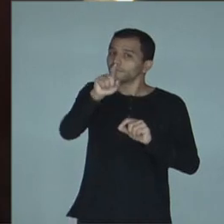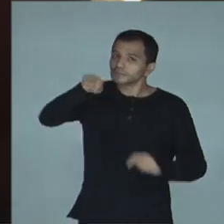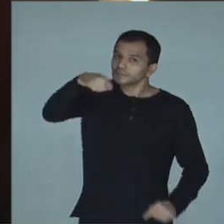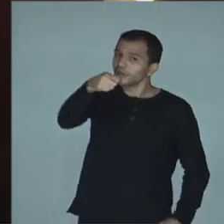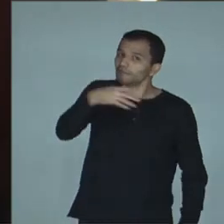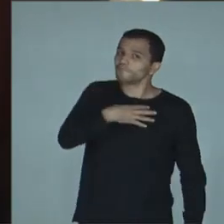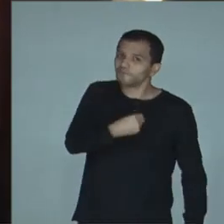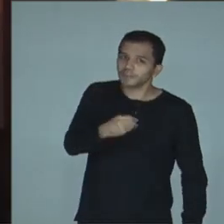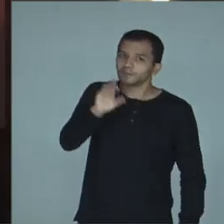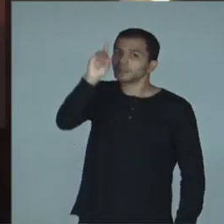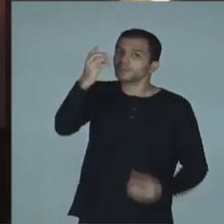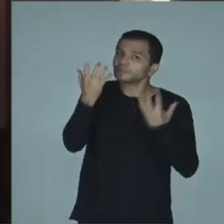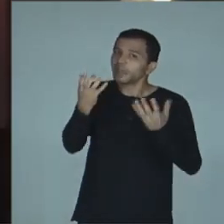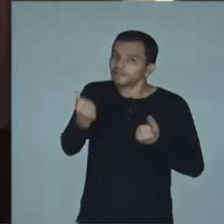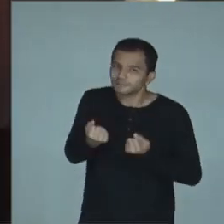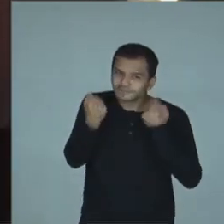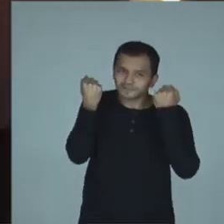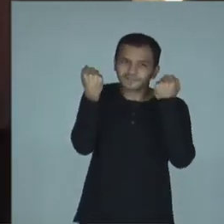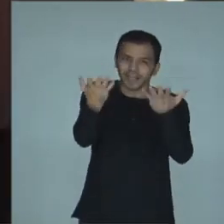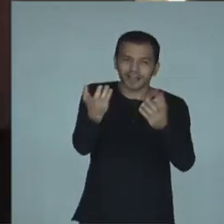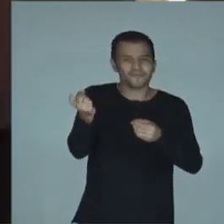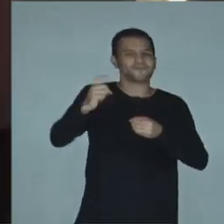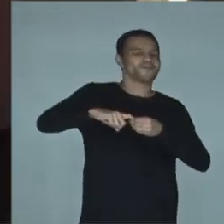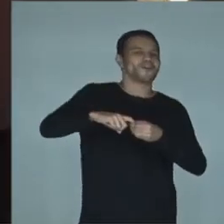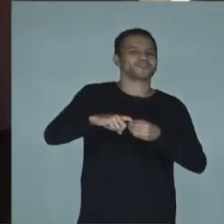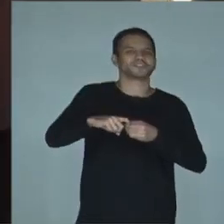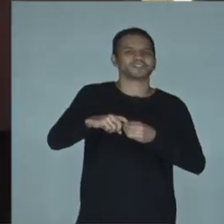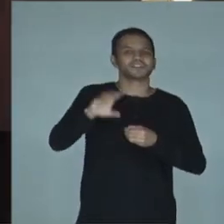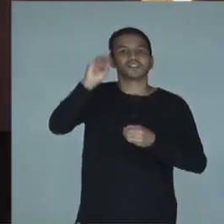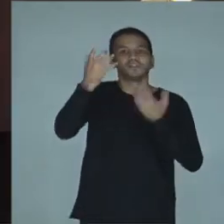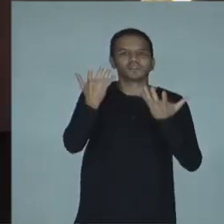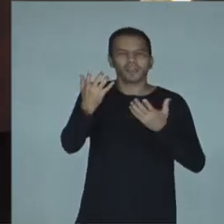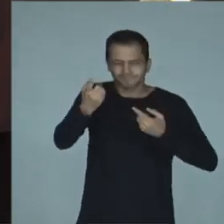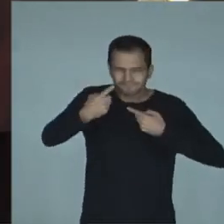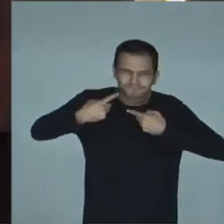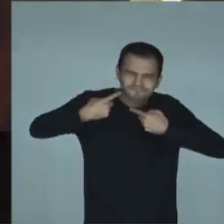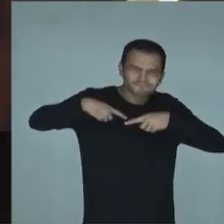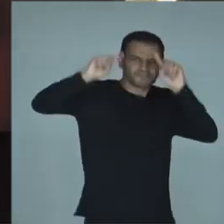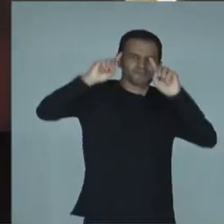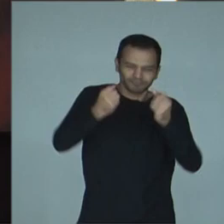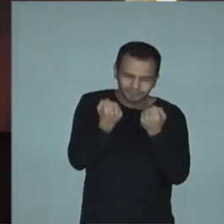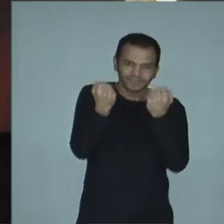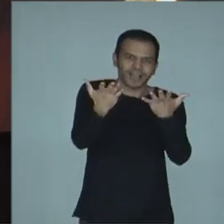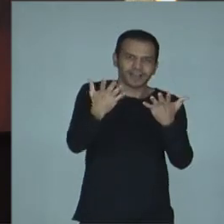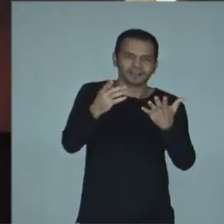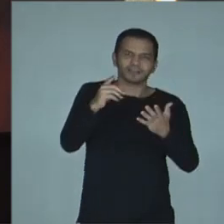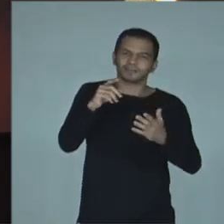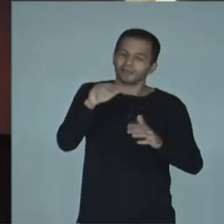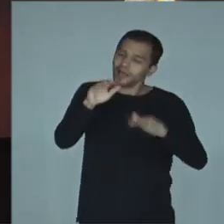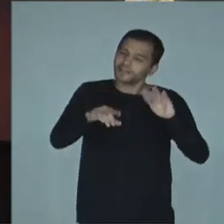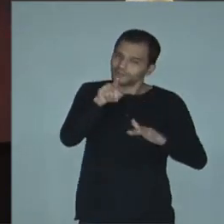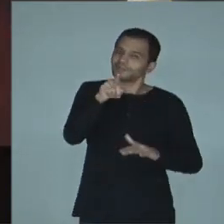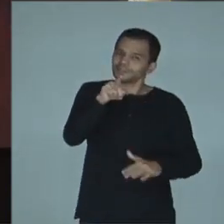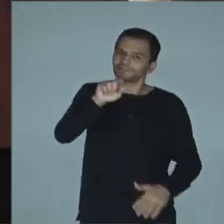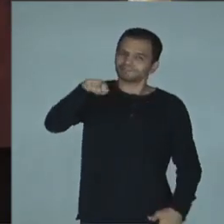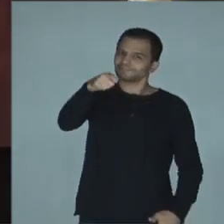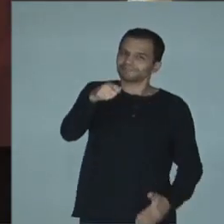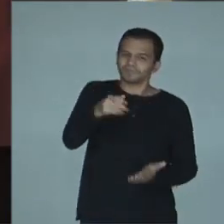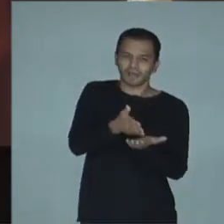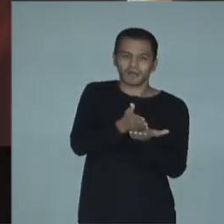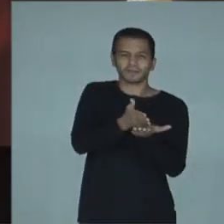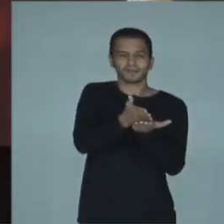igreja mas afastado dele e que restaurar o filho que foi para longe talvez você